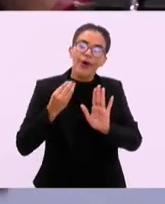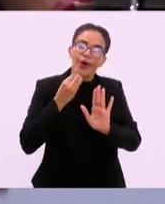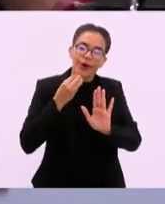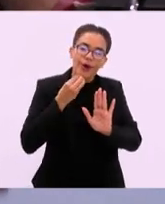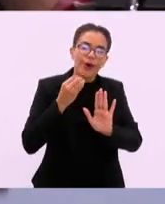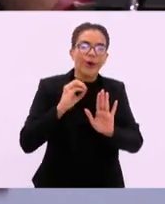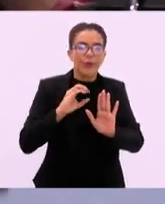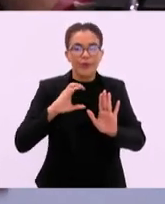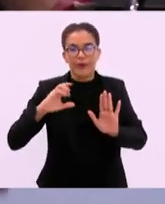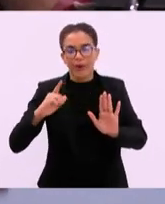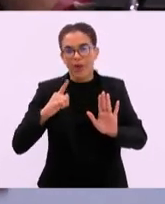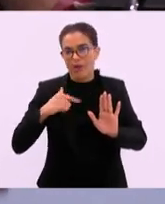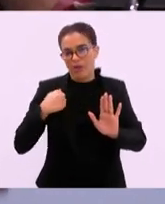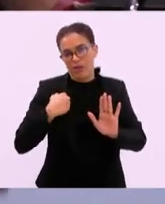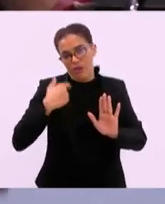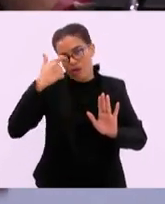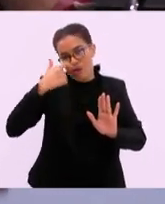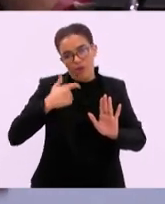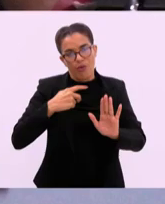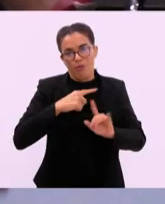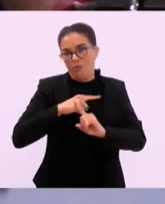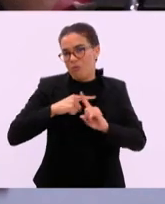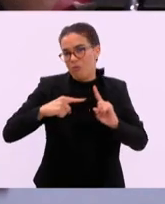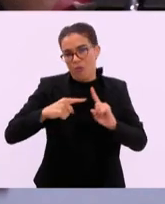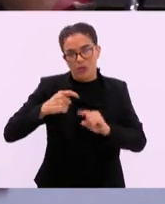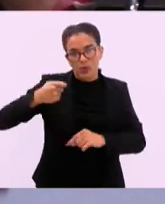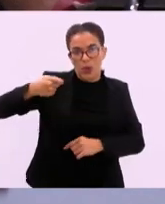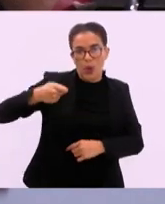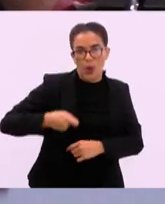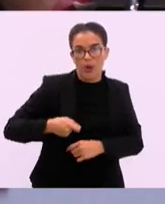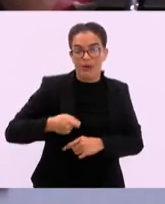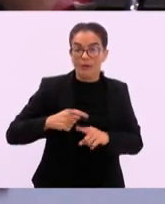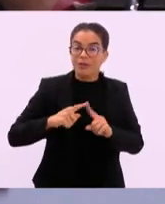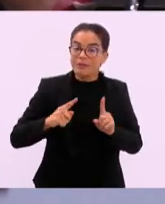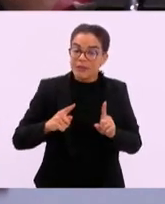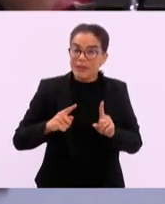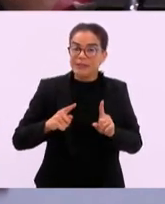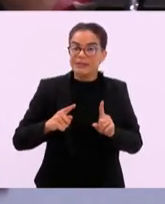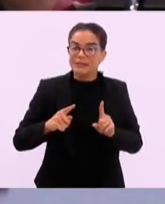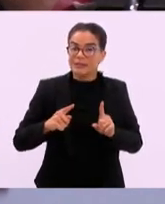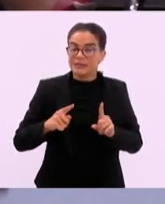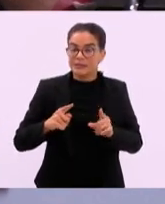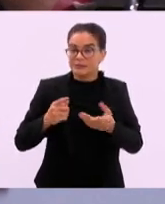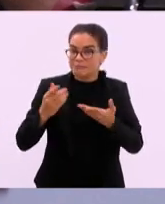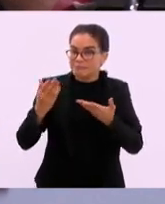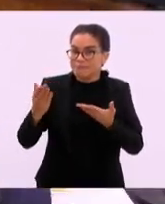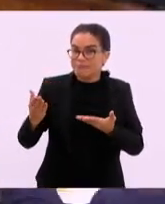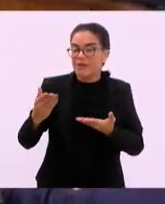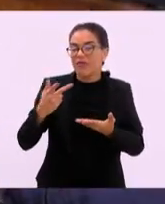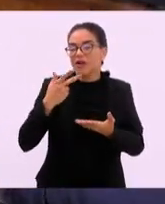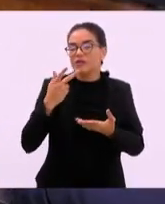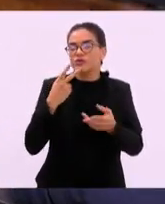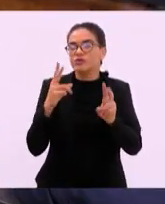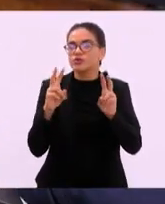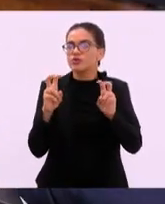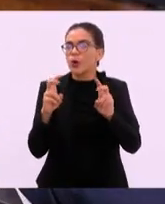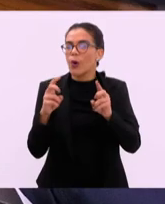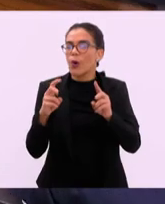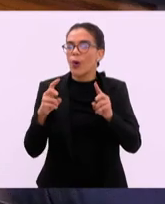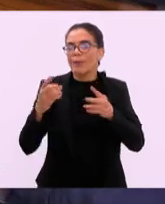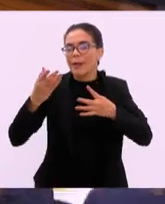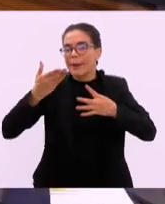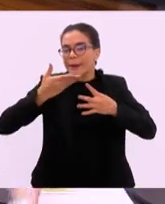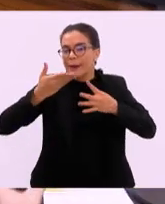posso obrigar, mas... Mas Vossa Excelência está fazendo menção, Vossa Excelência está fazendo menção à questão do